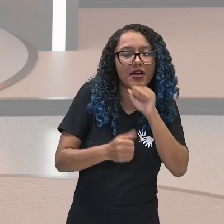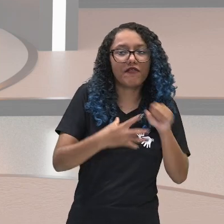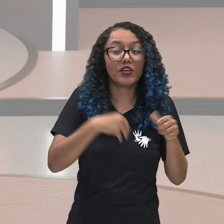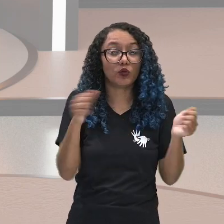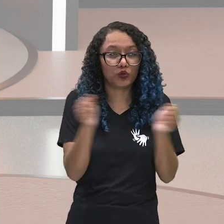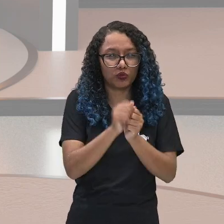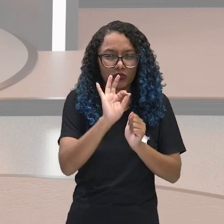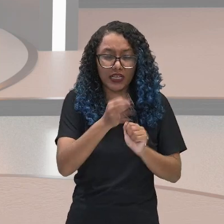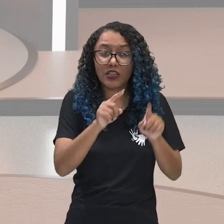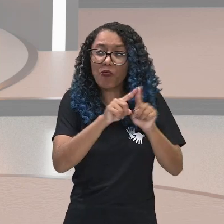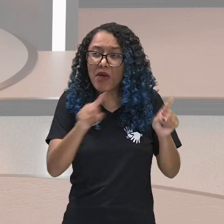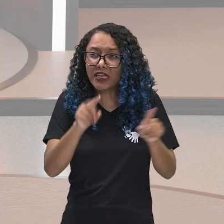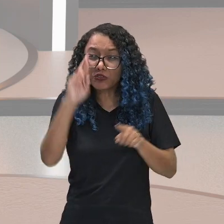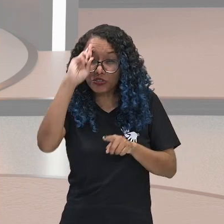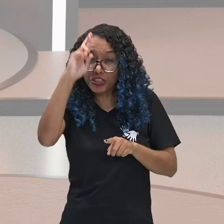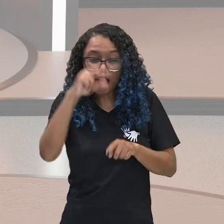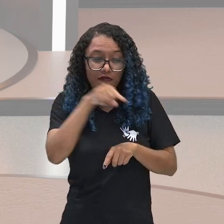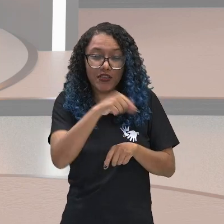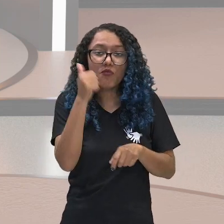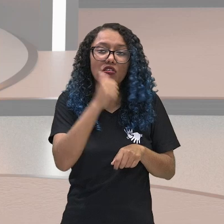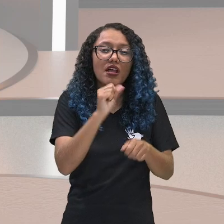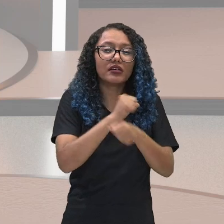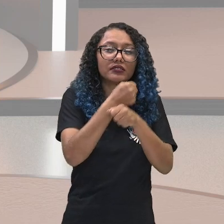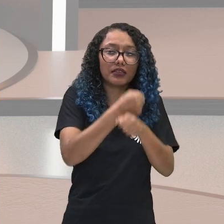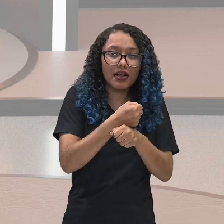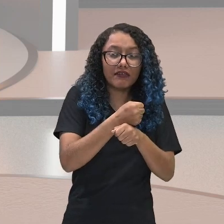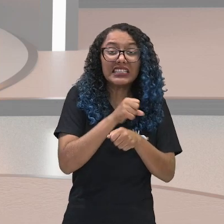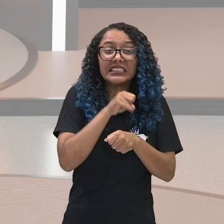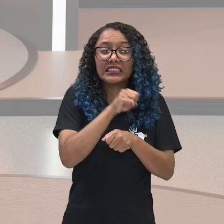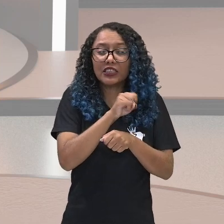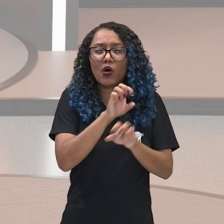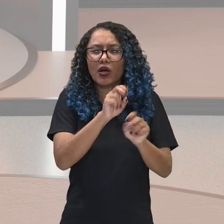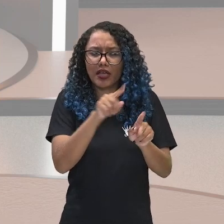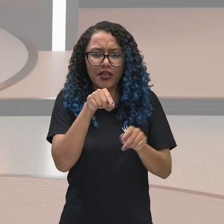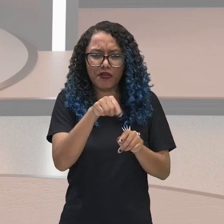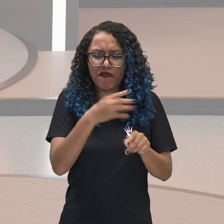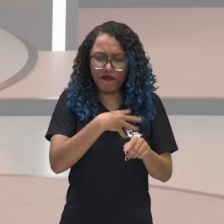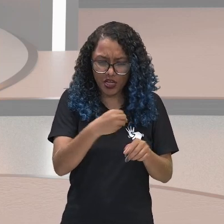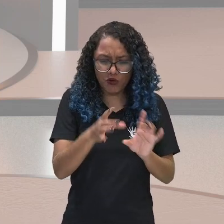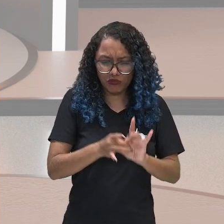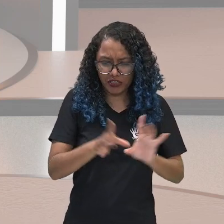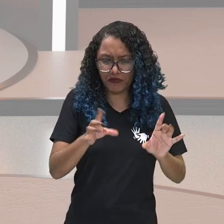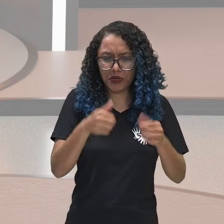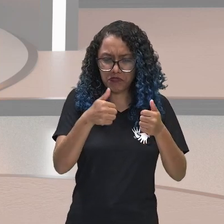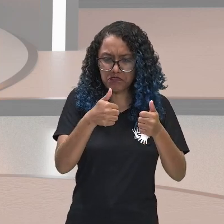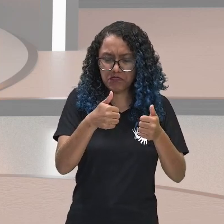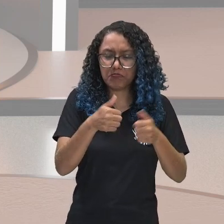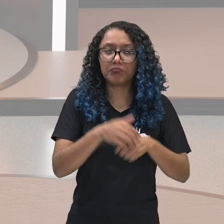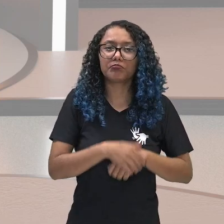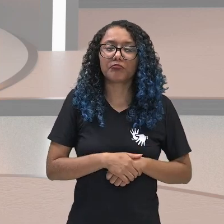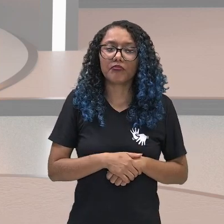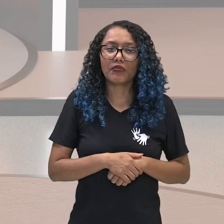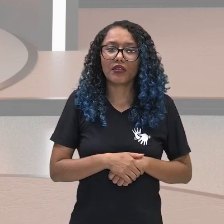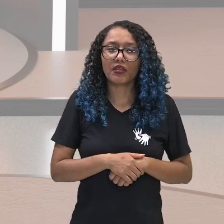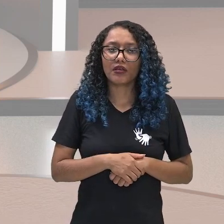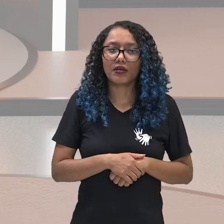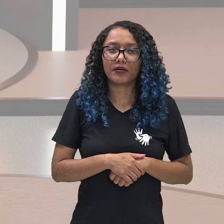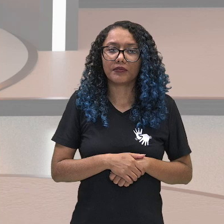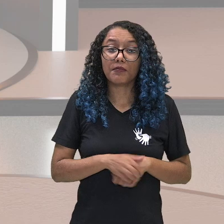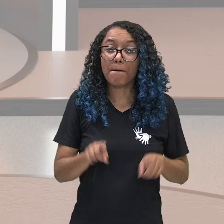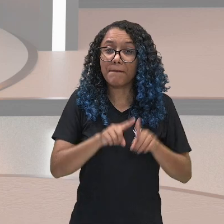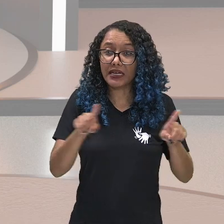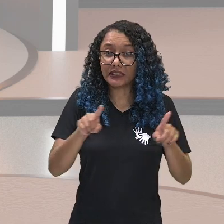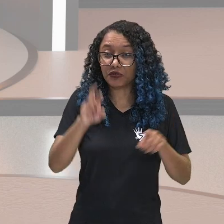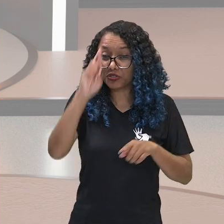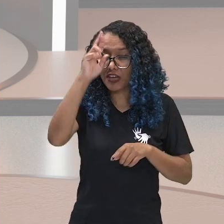se agora o filho dela, ele nasceu livre, eu não tenho, né? O dono da